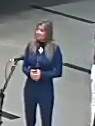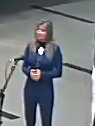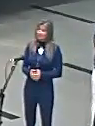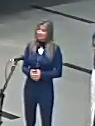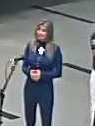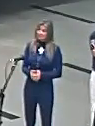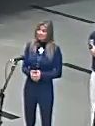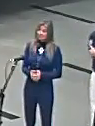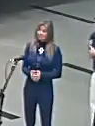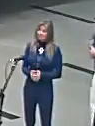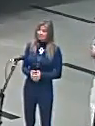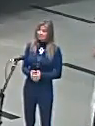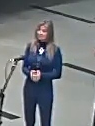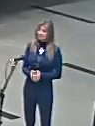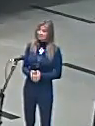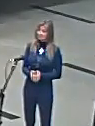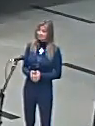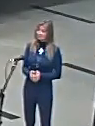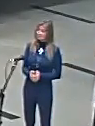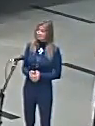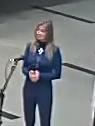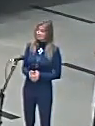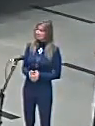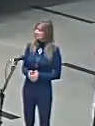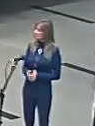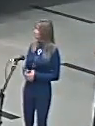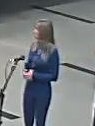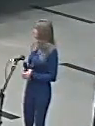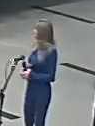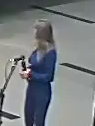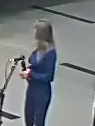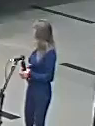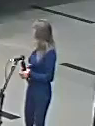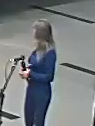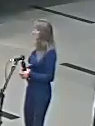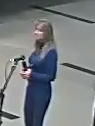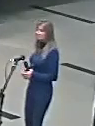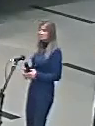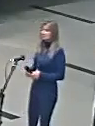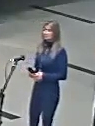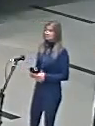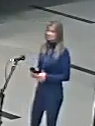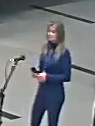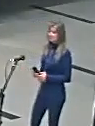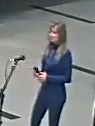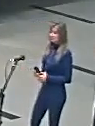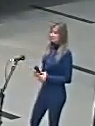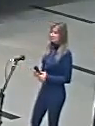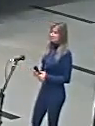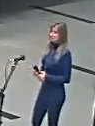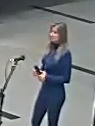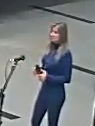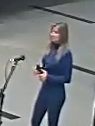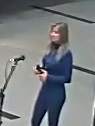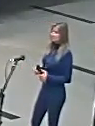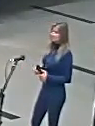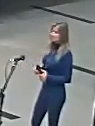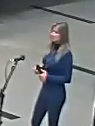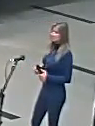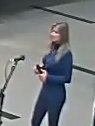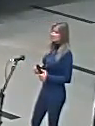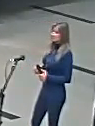audiência eh o deputado Endel Presidente dessa comissão ele mencionou que vai